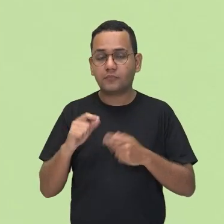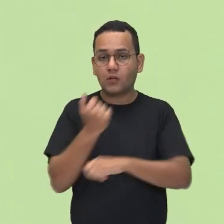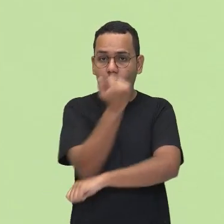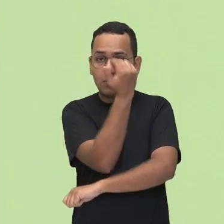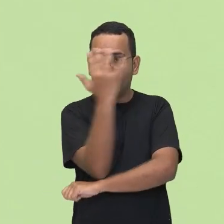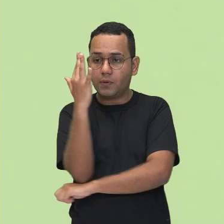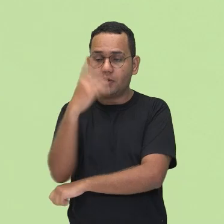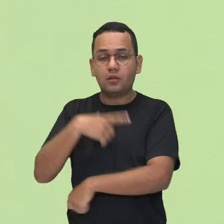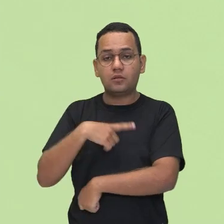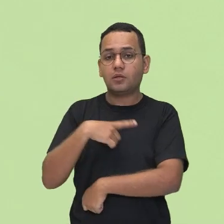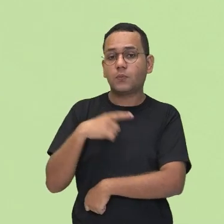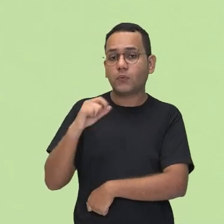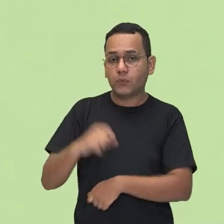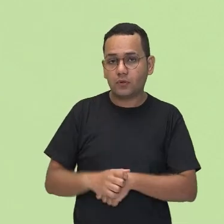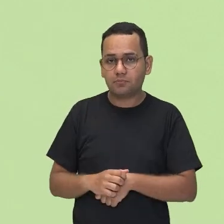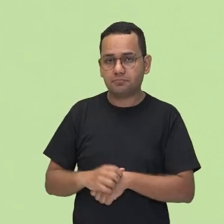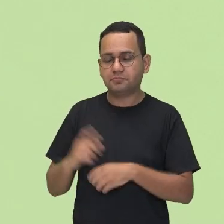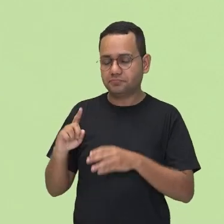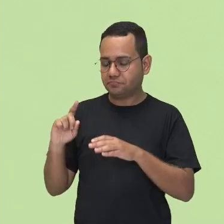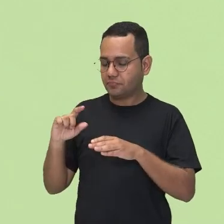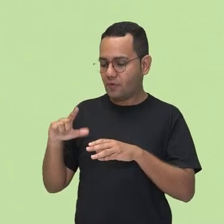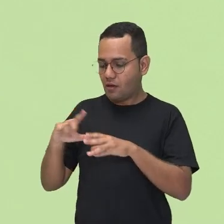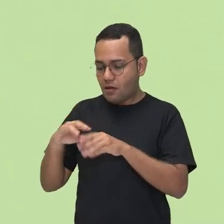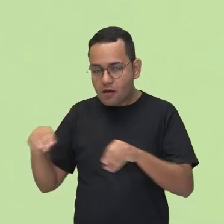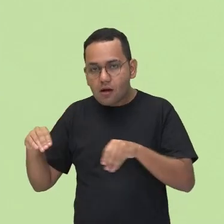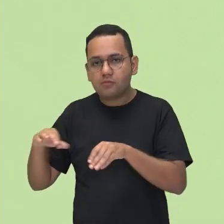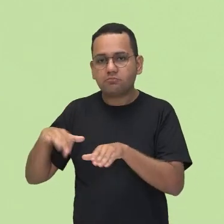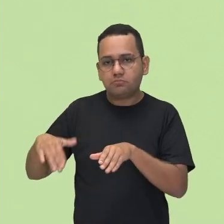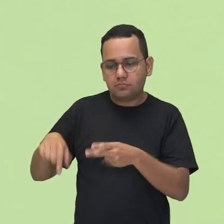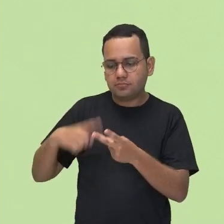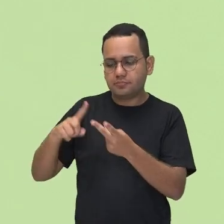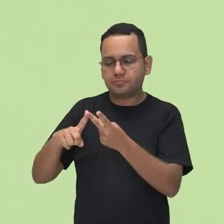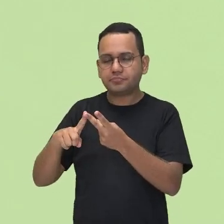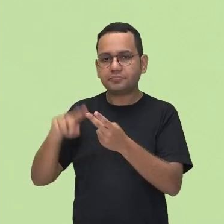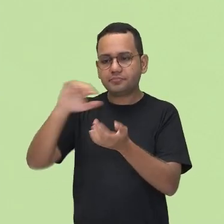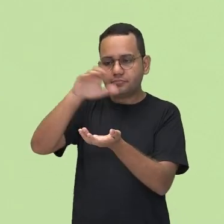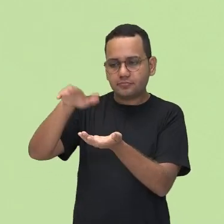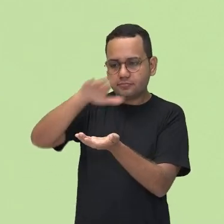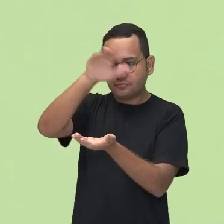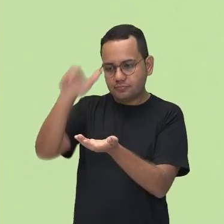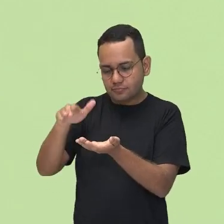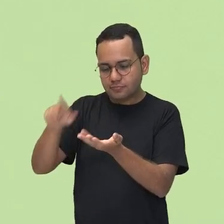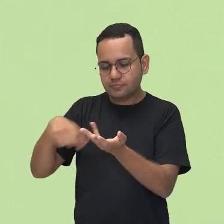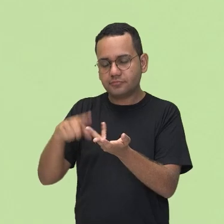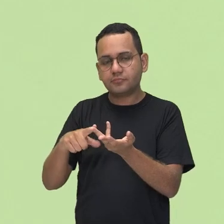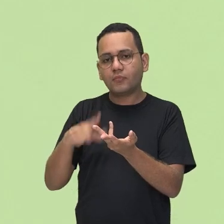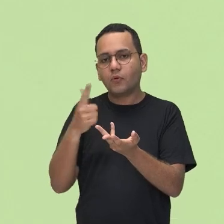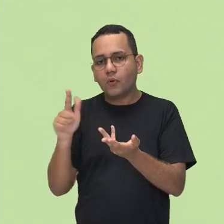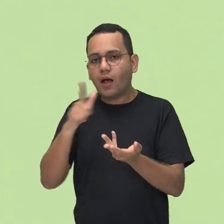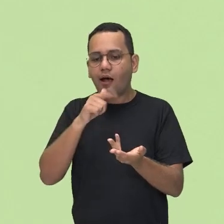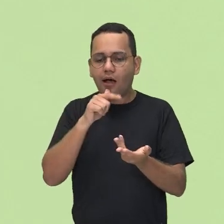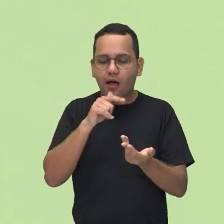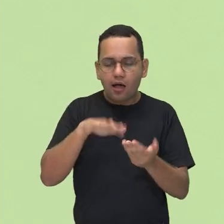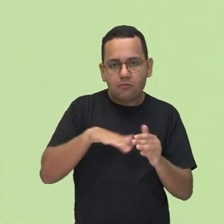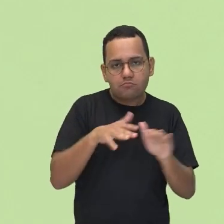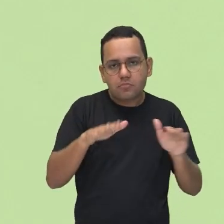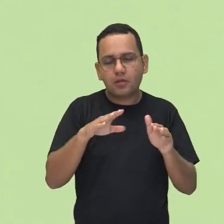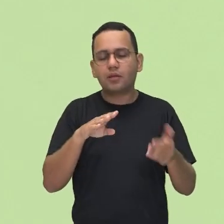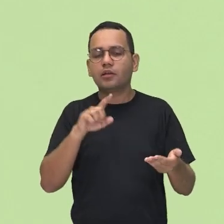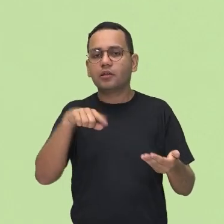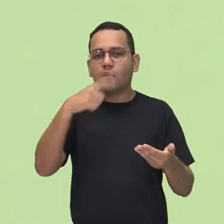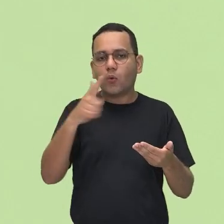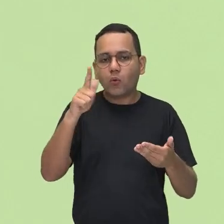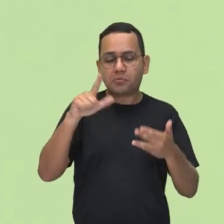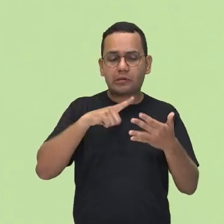litosfera, hidrosfera, na atmosfera e em todos estes que estão ali, os seres vivos, é